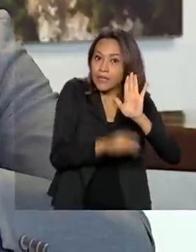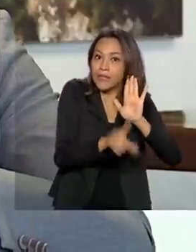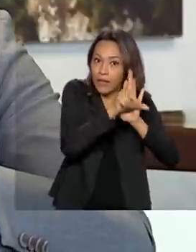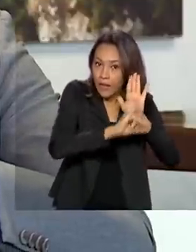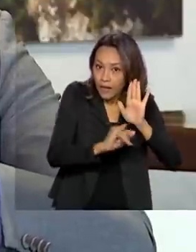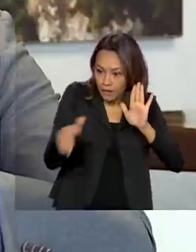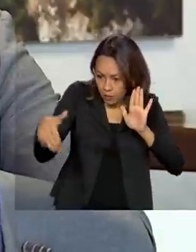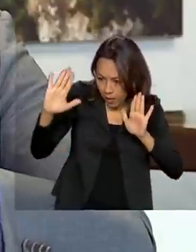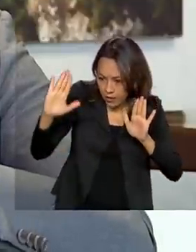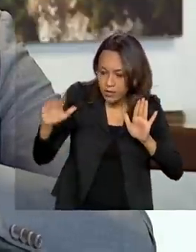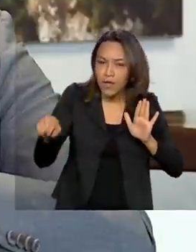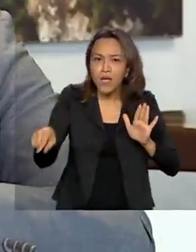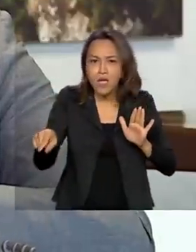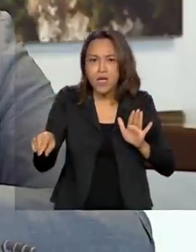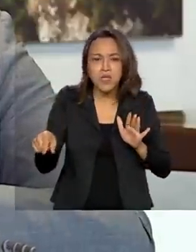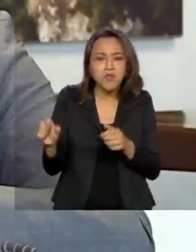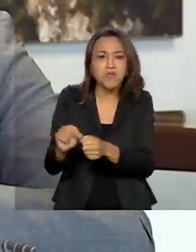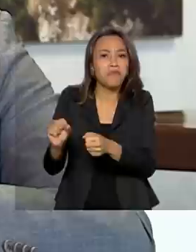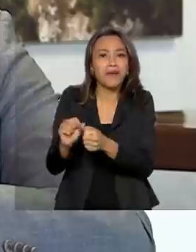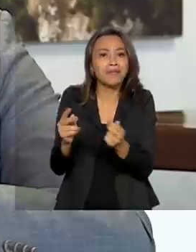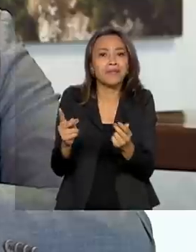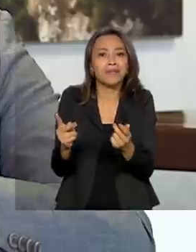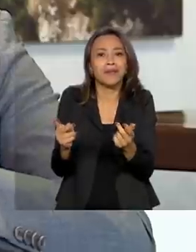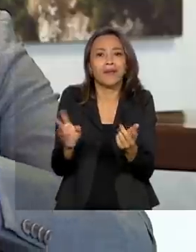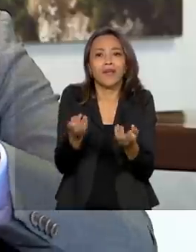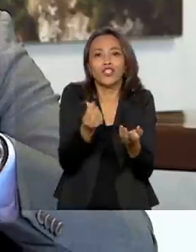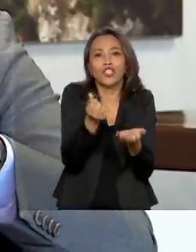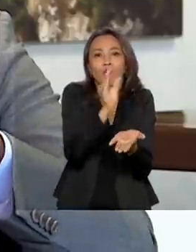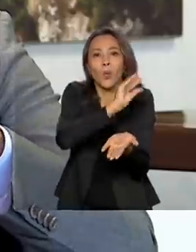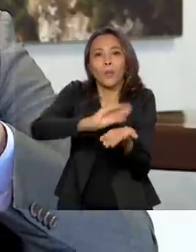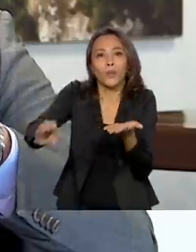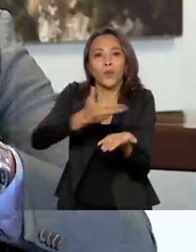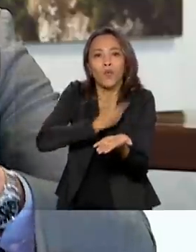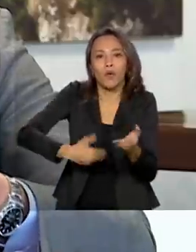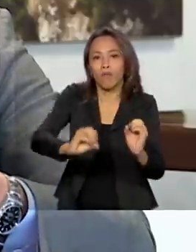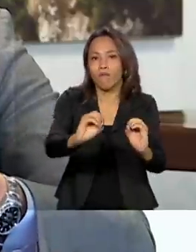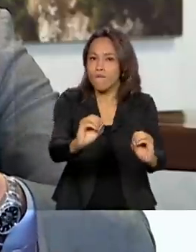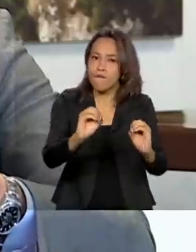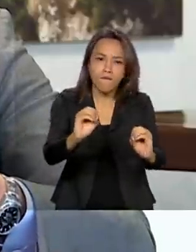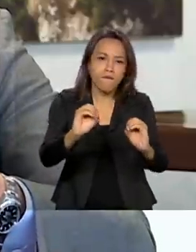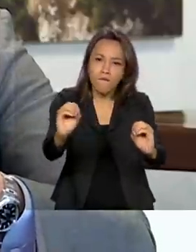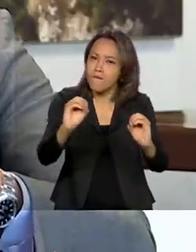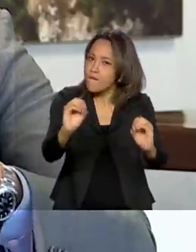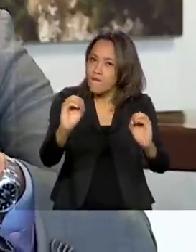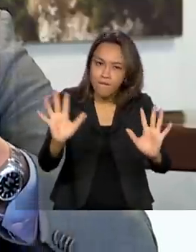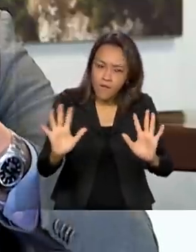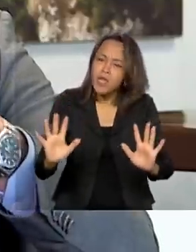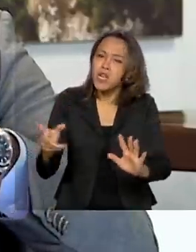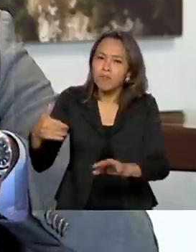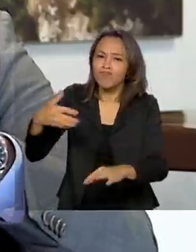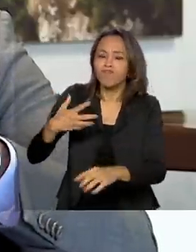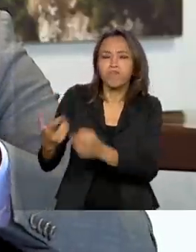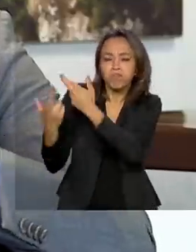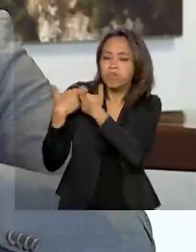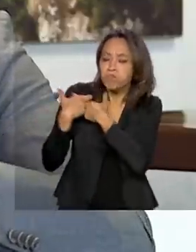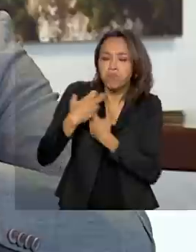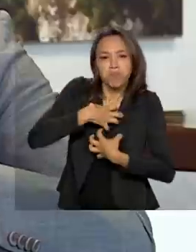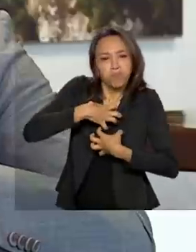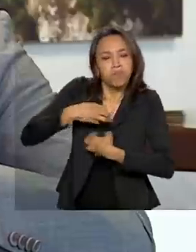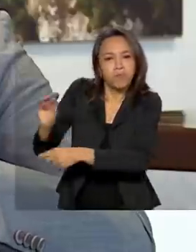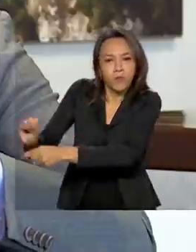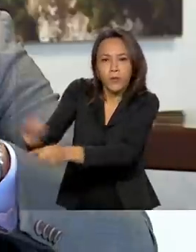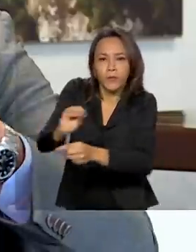fazia isso sem nenhum tipo de reconhecimento financeiro, não recebia nada por isso. E esses